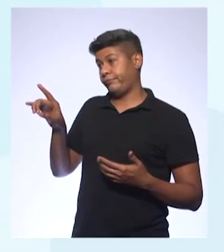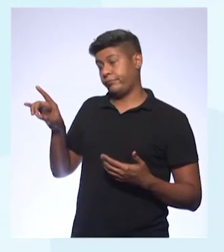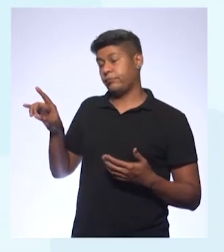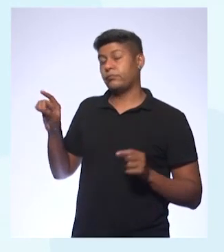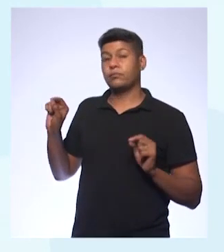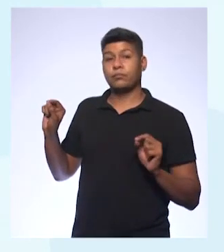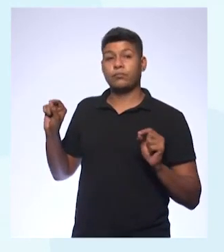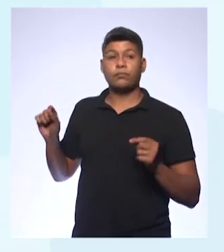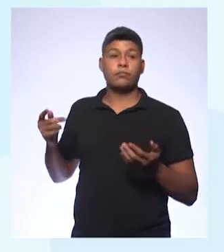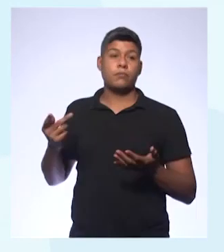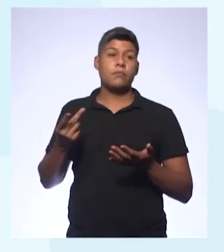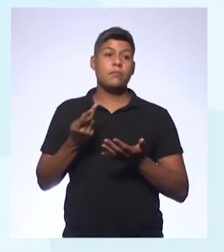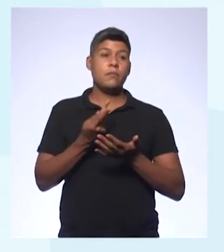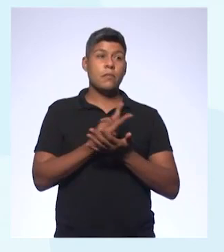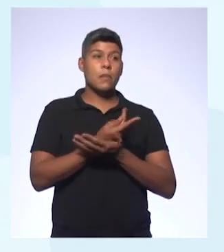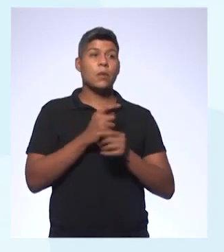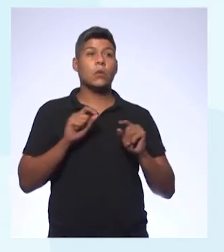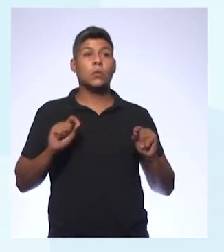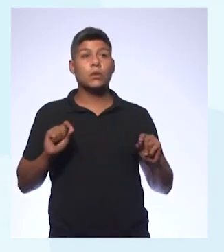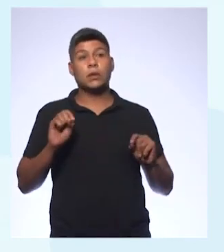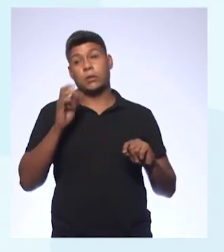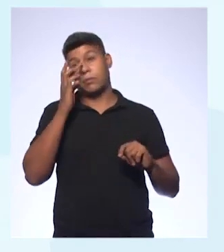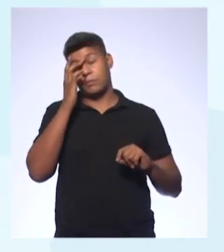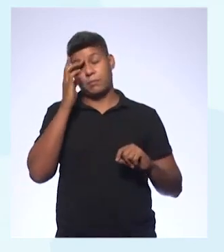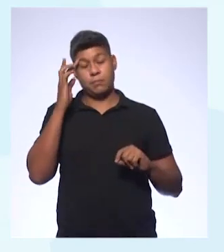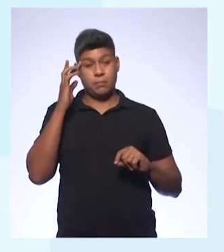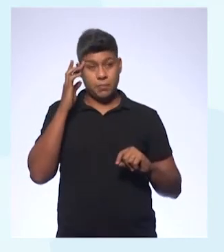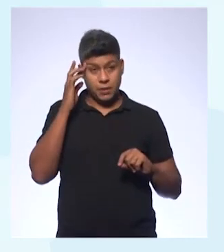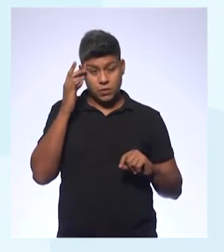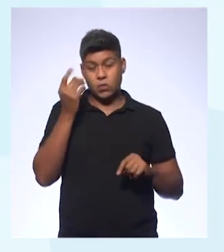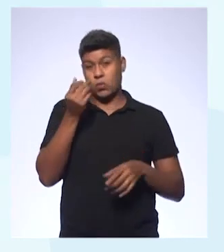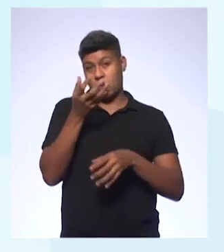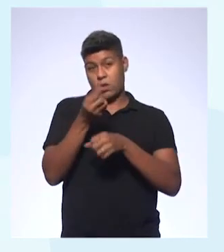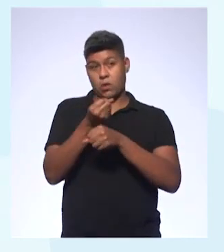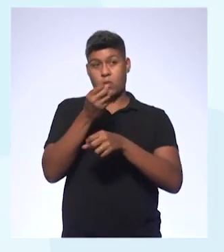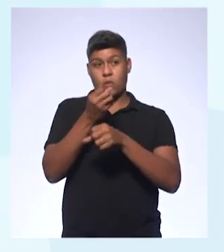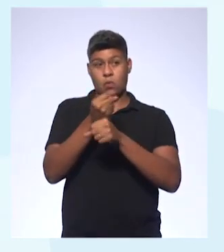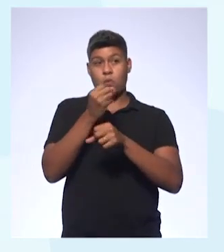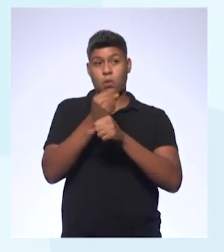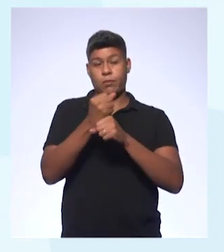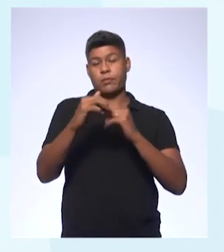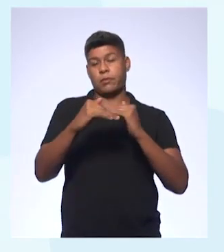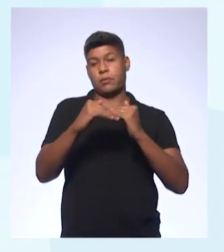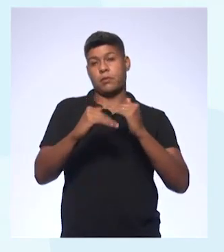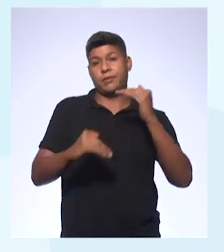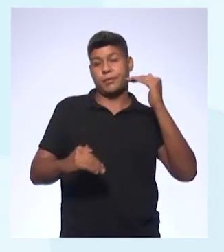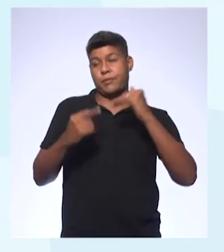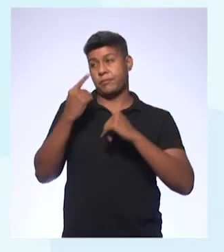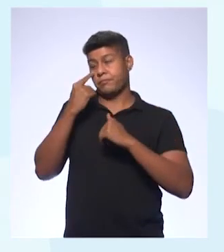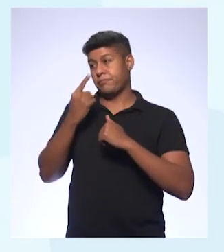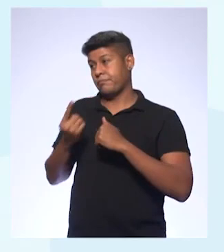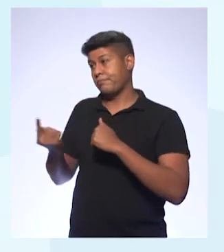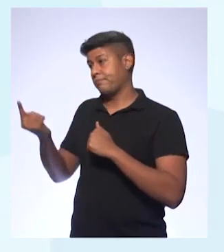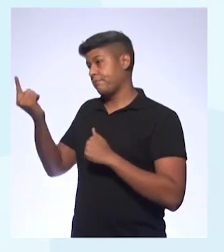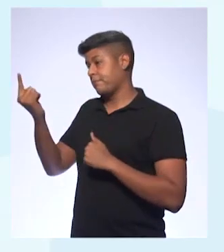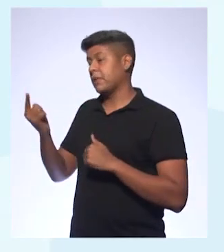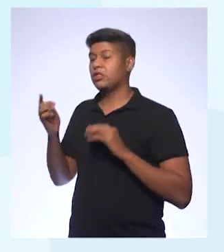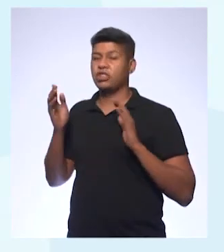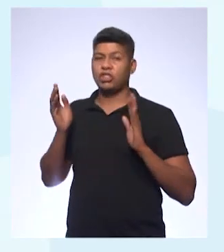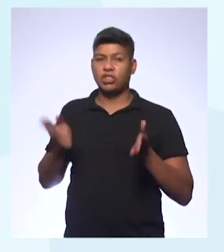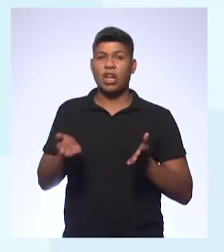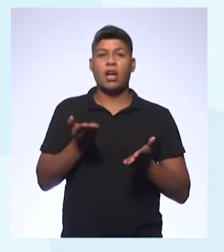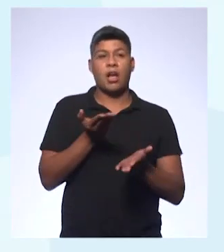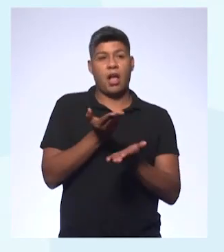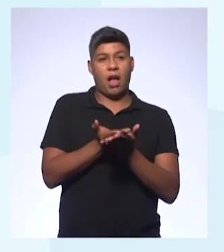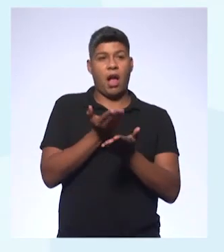uma situação de pessoas em situações econômicas que são desiguais. né? Nós já tratamos ela em